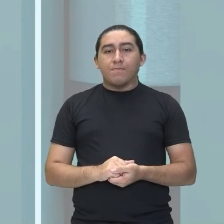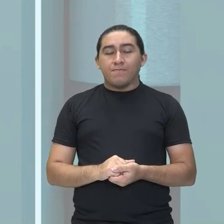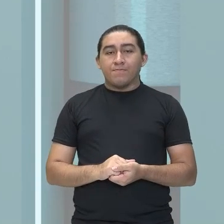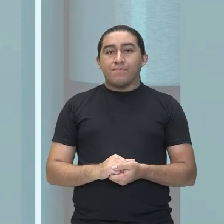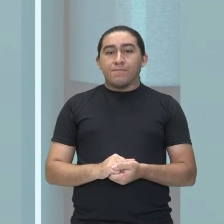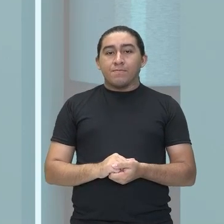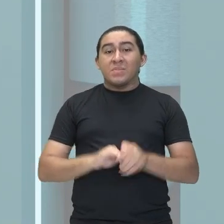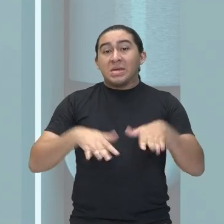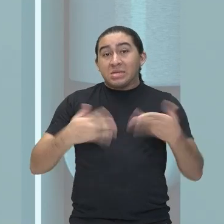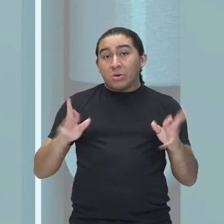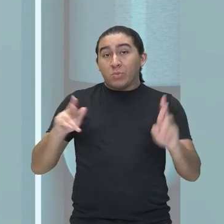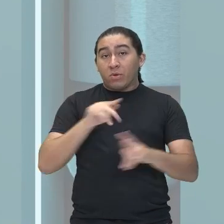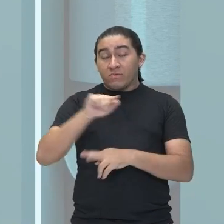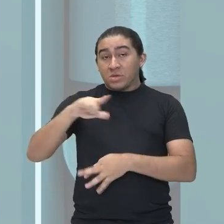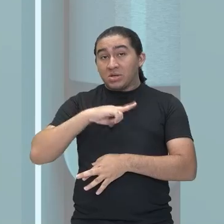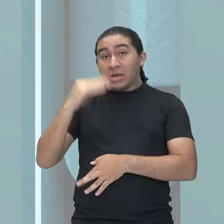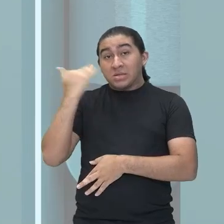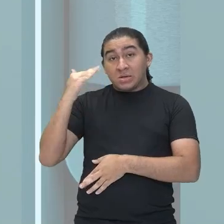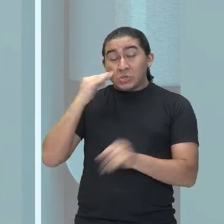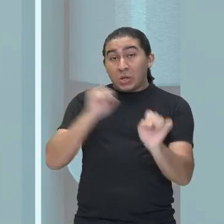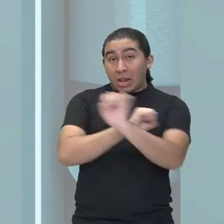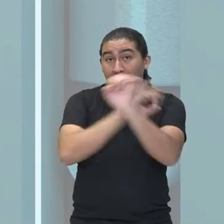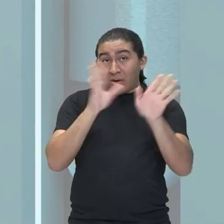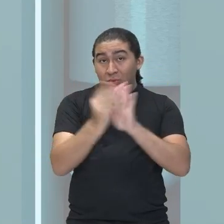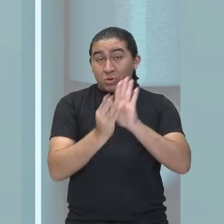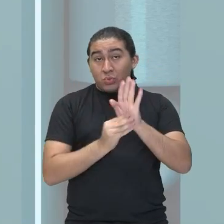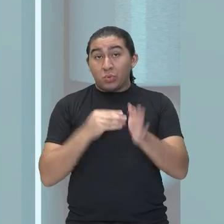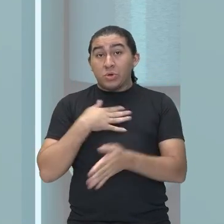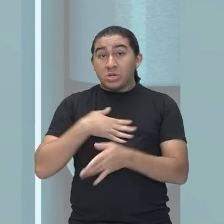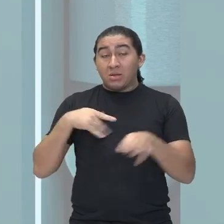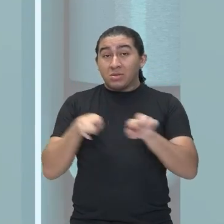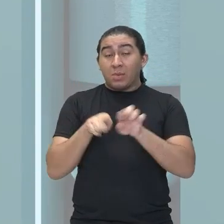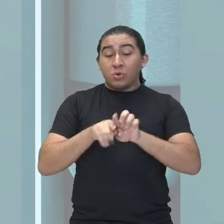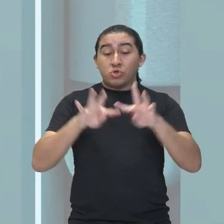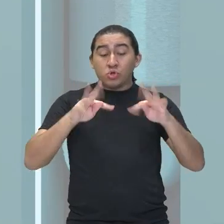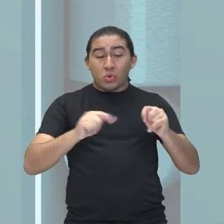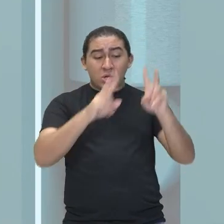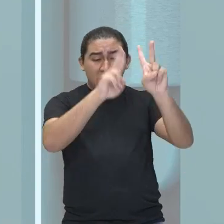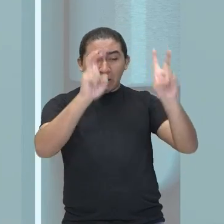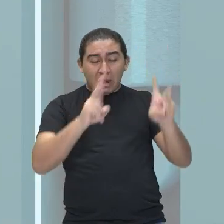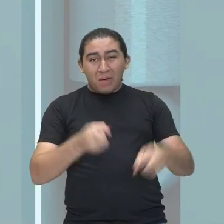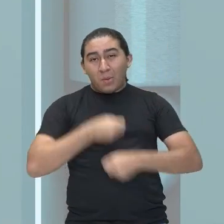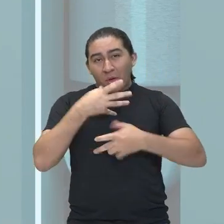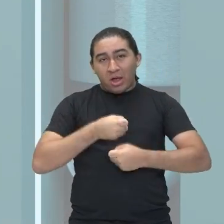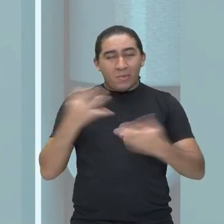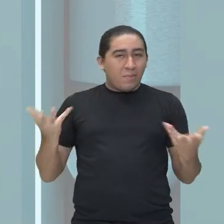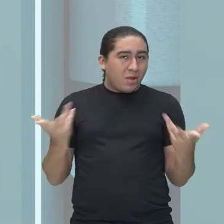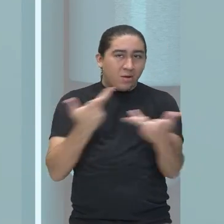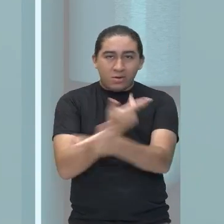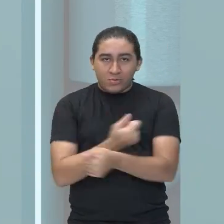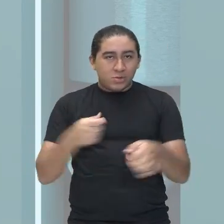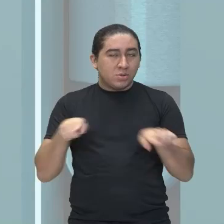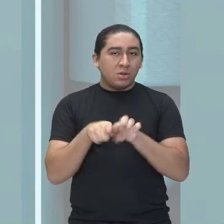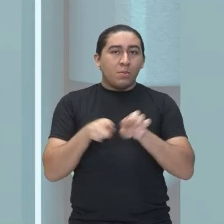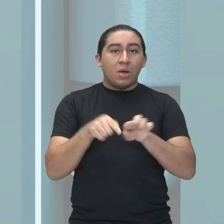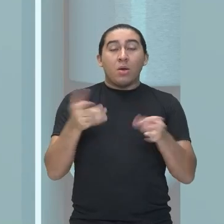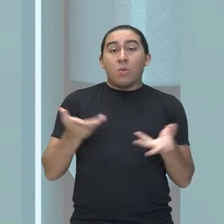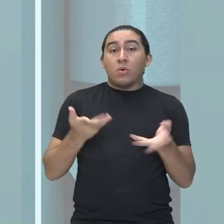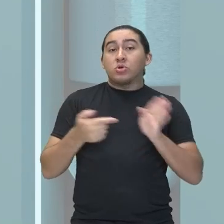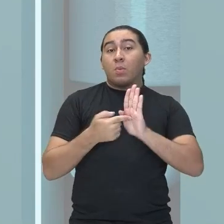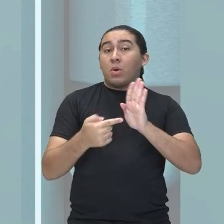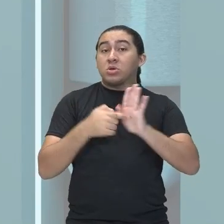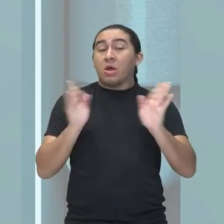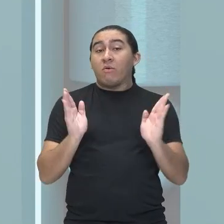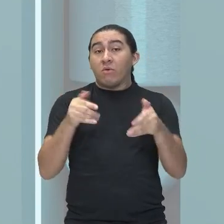Então, espero que vocês tenham compreendido, tenham gostado de todos esses trechos desses poemas e que hoje se centraliza